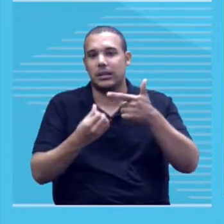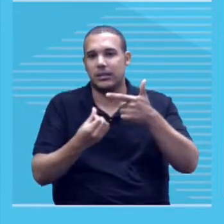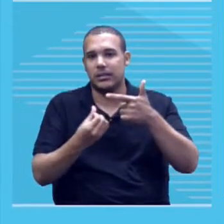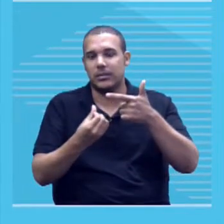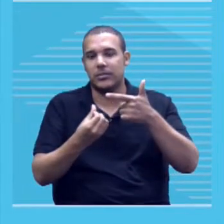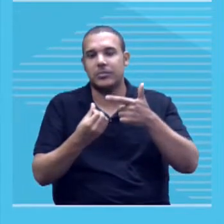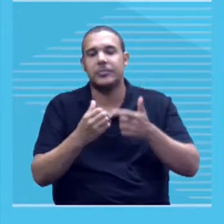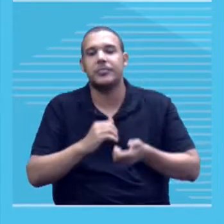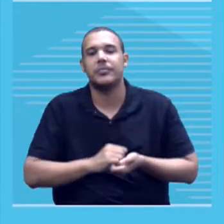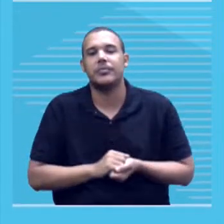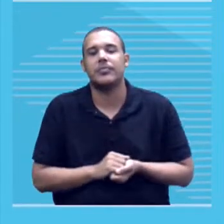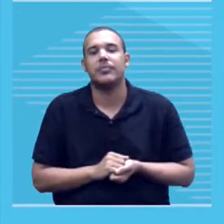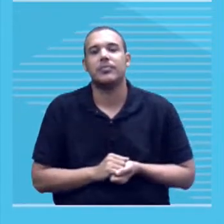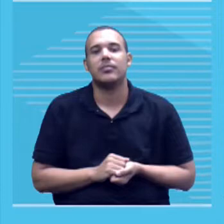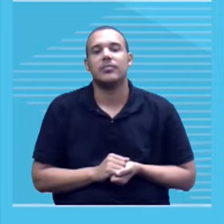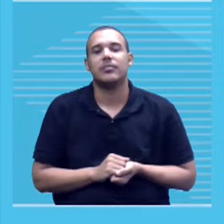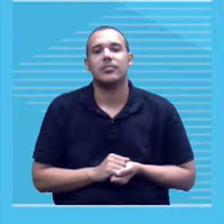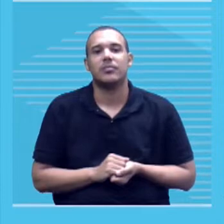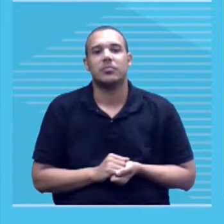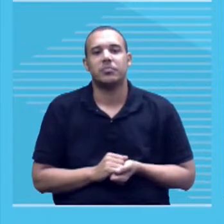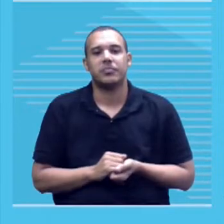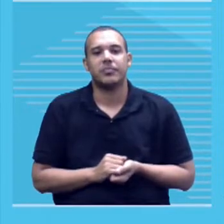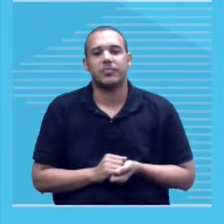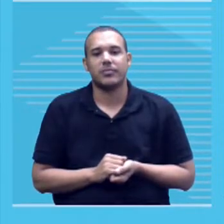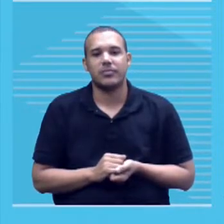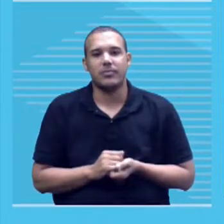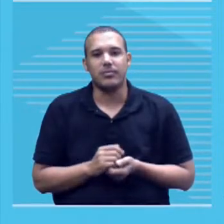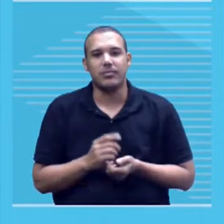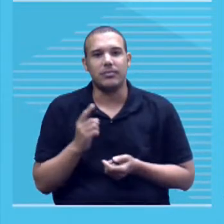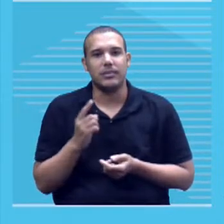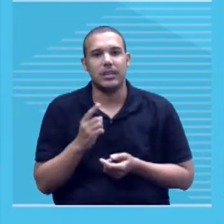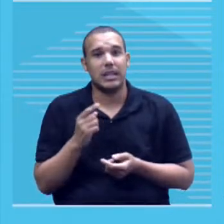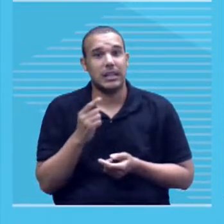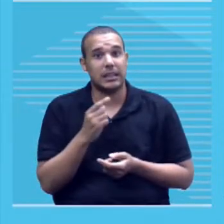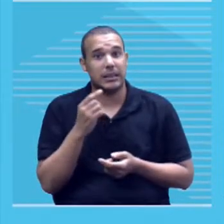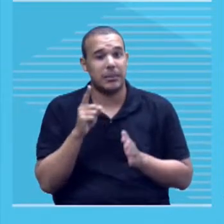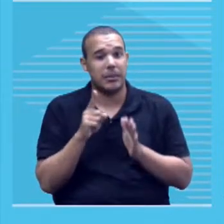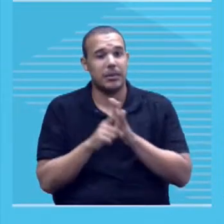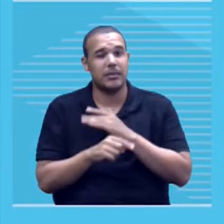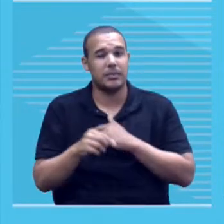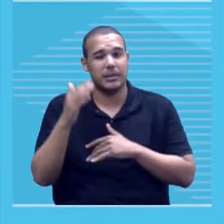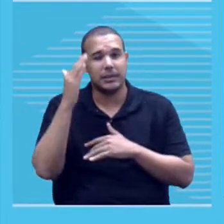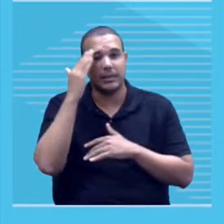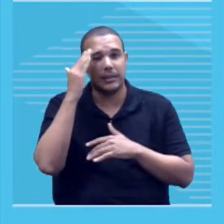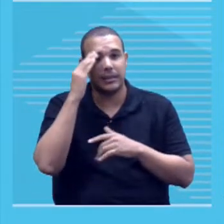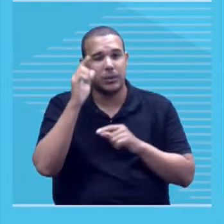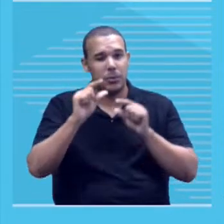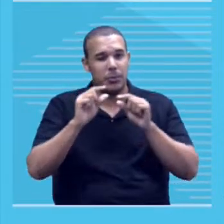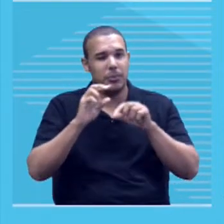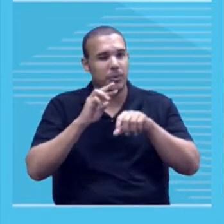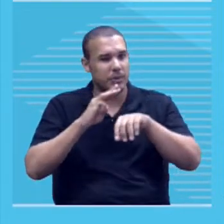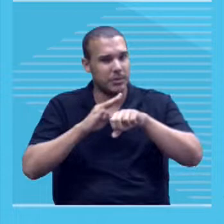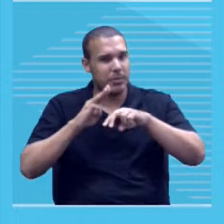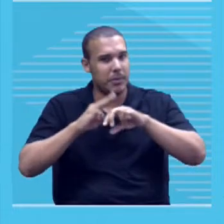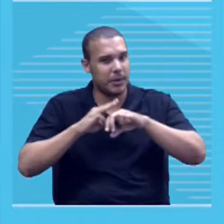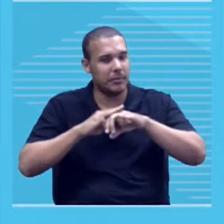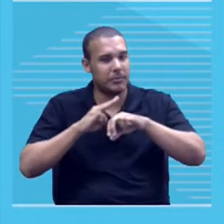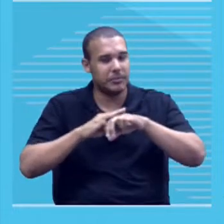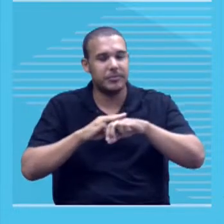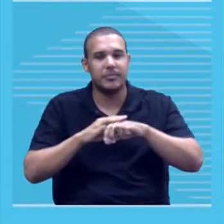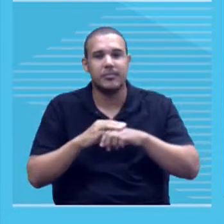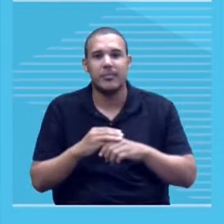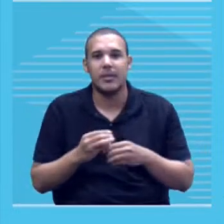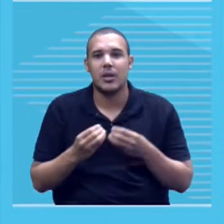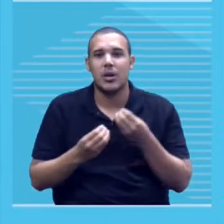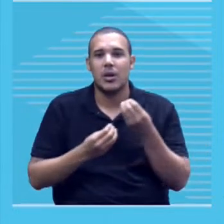36. Aí, quando você pega uma questão como essa, você tem que entender um pouco sobre matemática, né? Você tem que saber ali como fazer